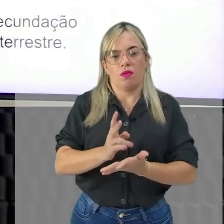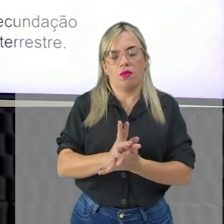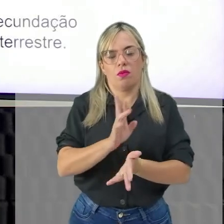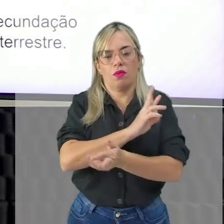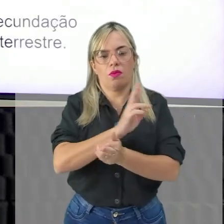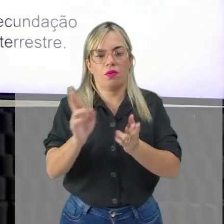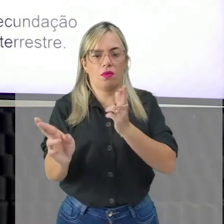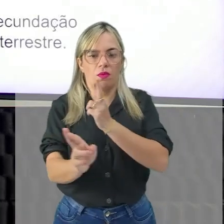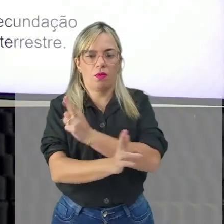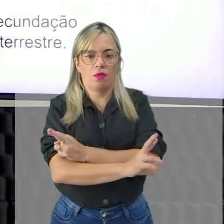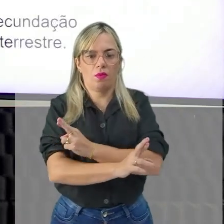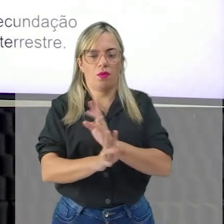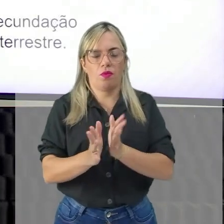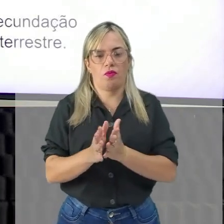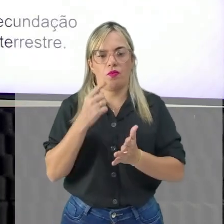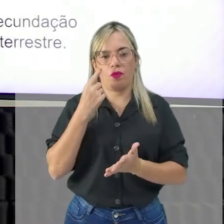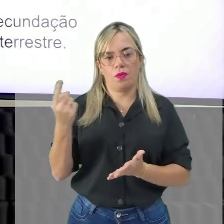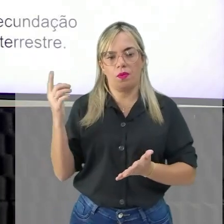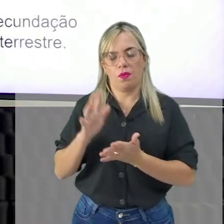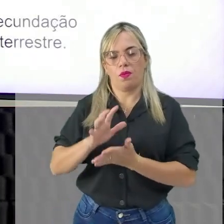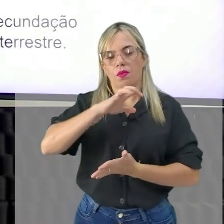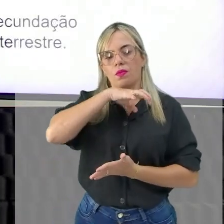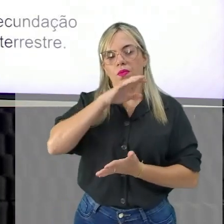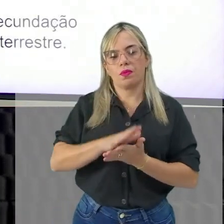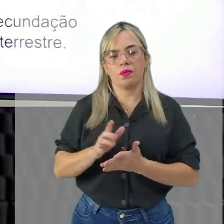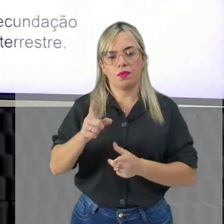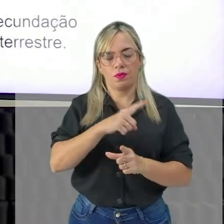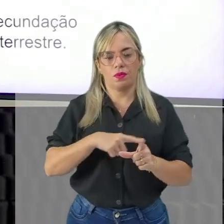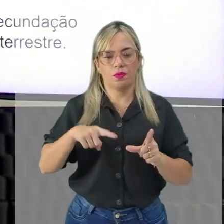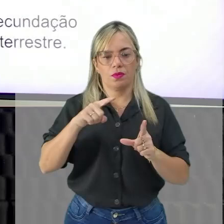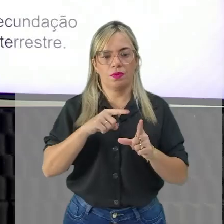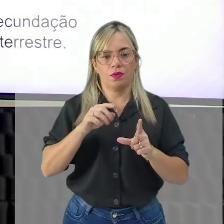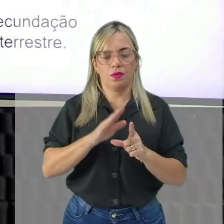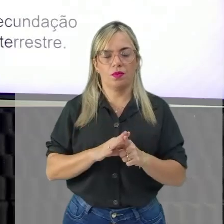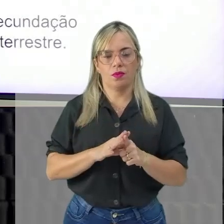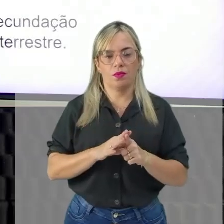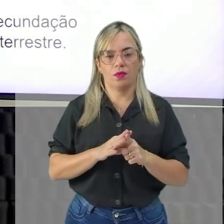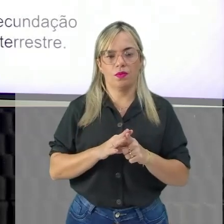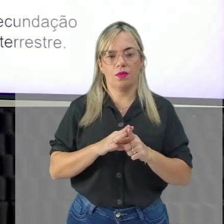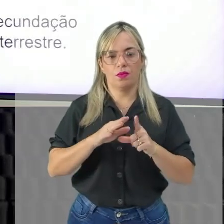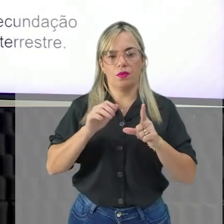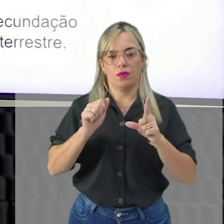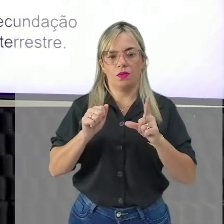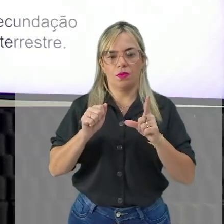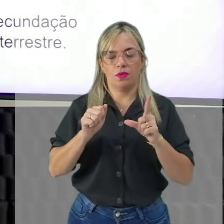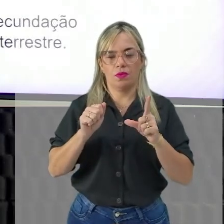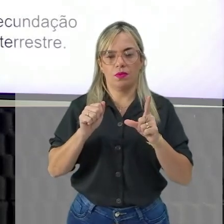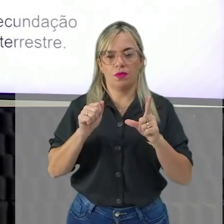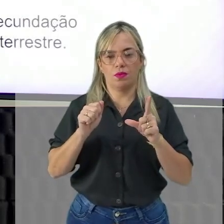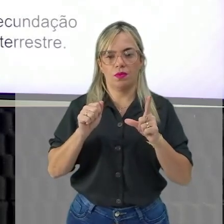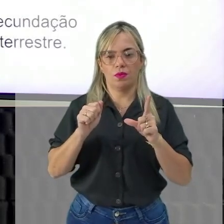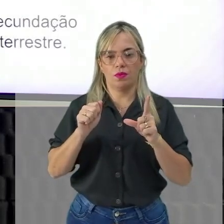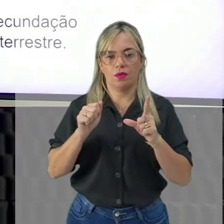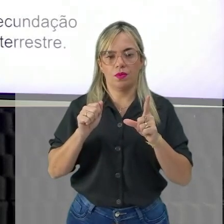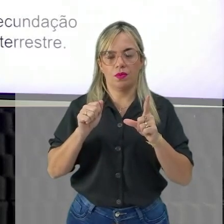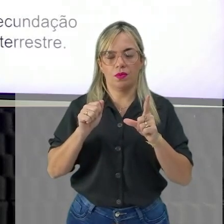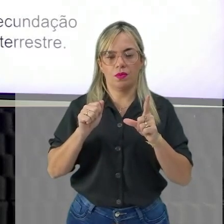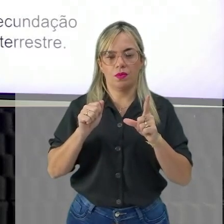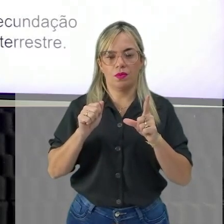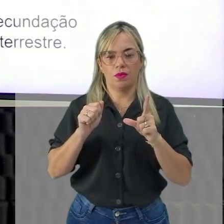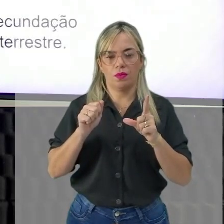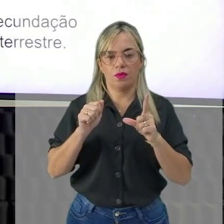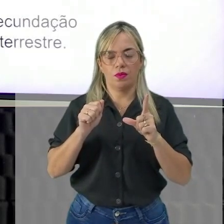relacionada a esse animal, né? Então, fecundação interna com ovo com casca resistente,